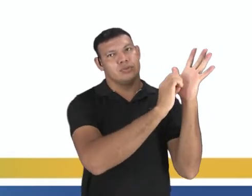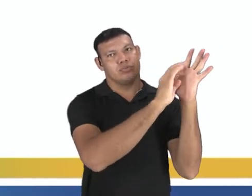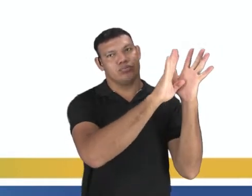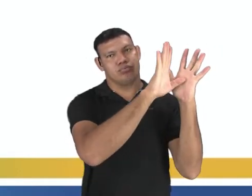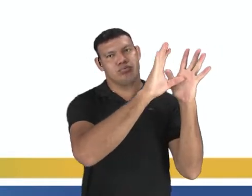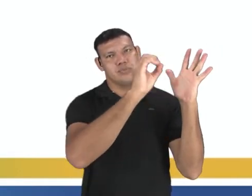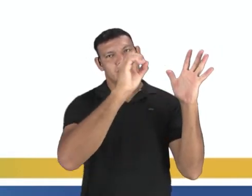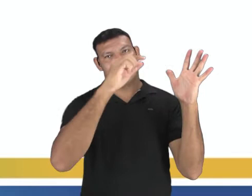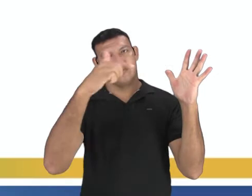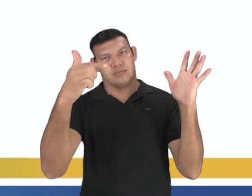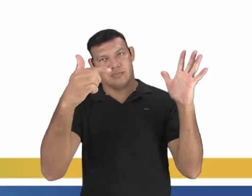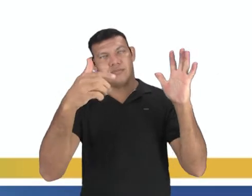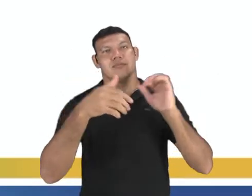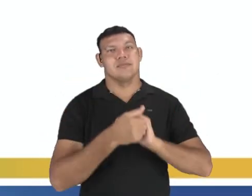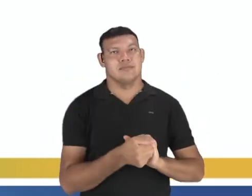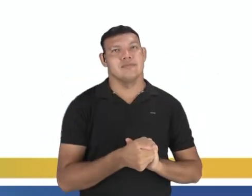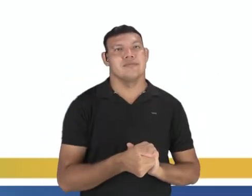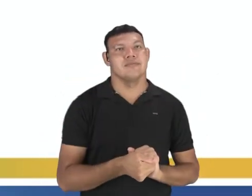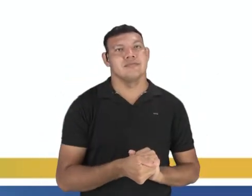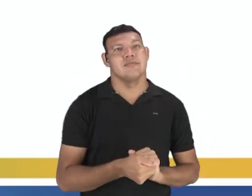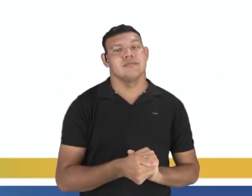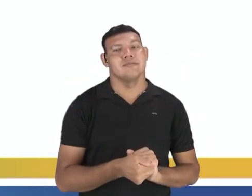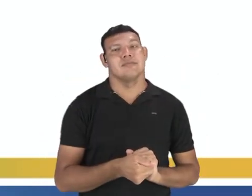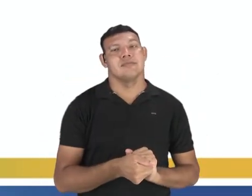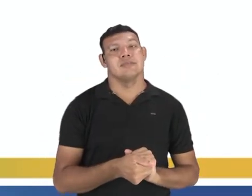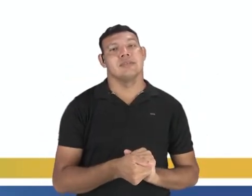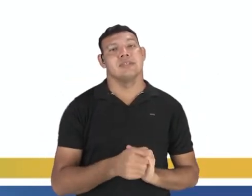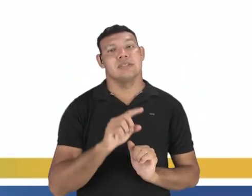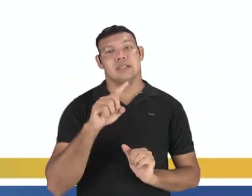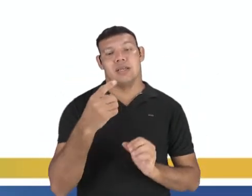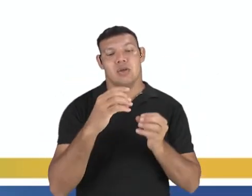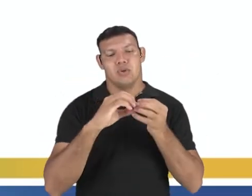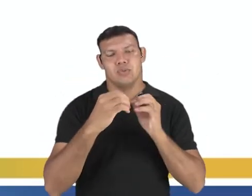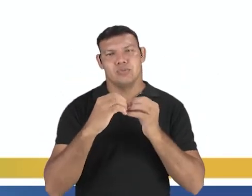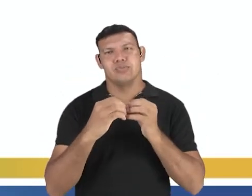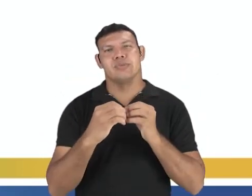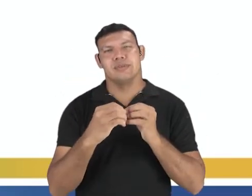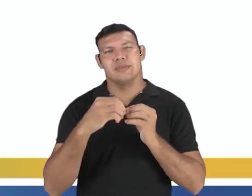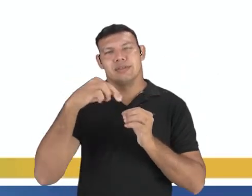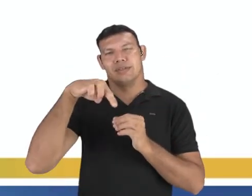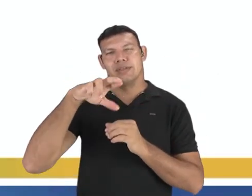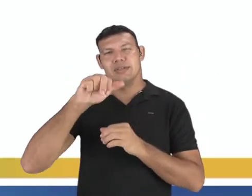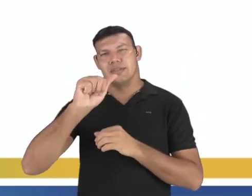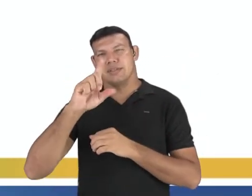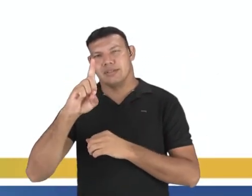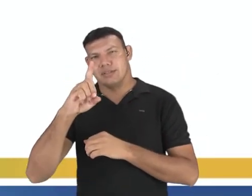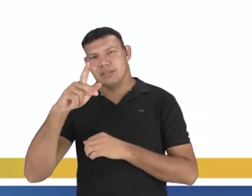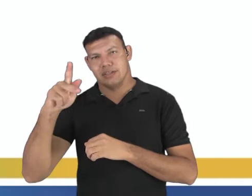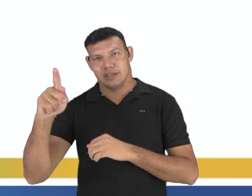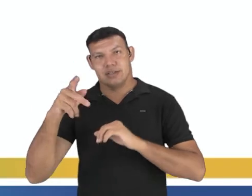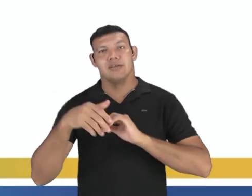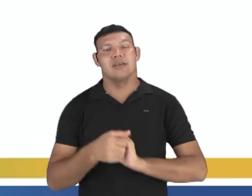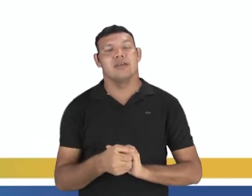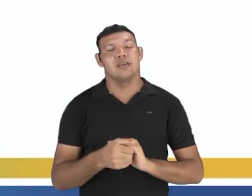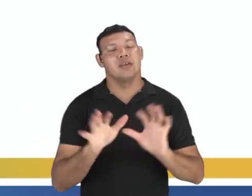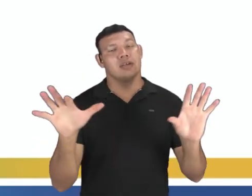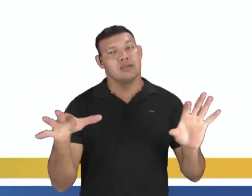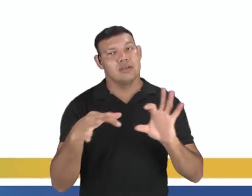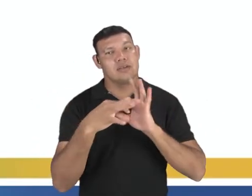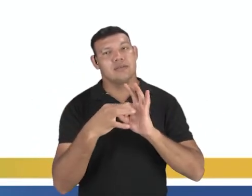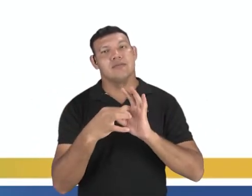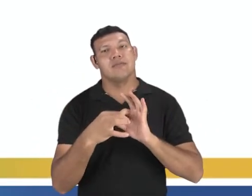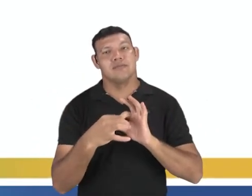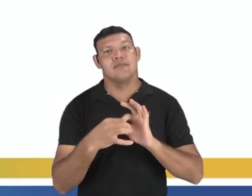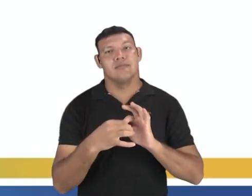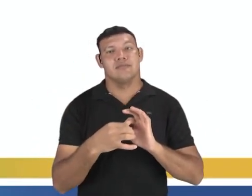e o NADP sequestra o hidrogênio da água, juntando com o gás carbônico